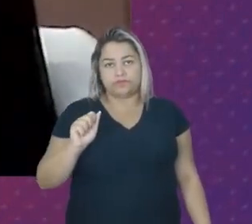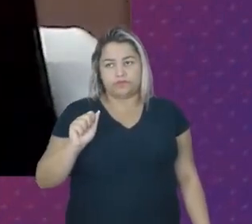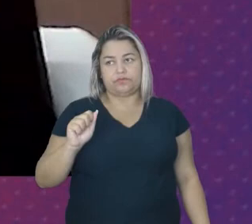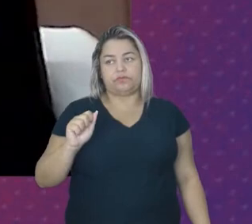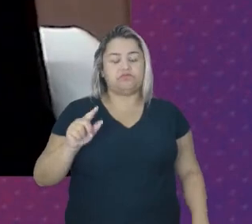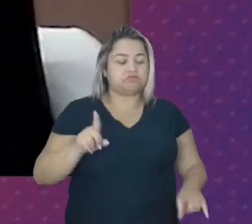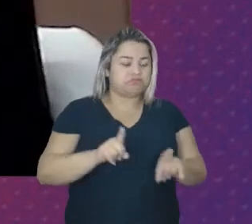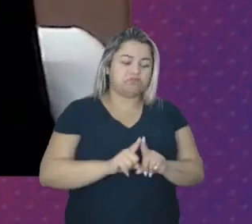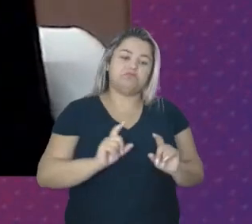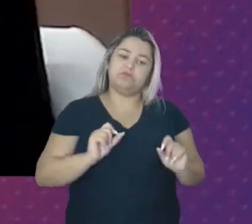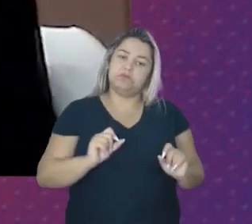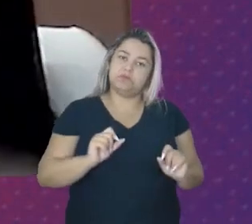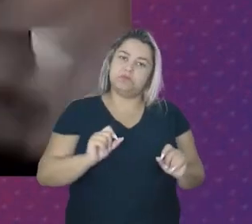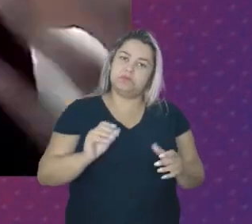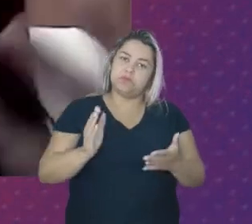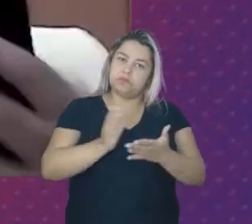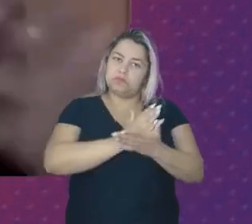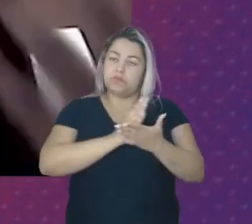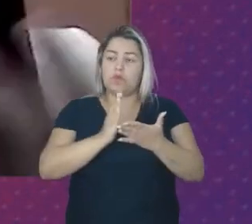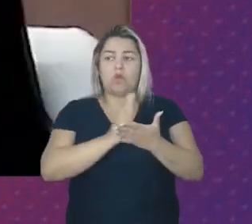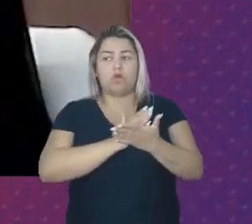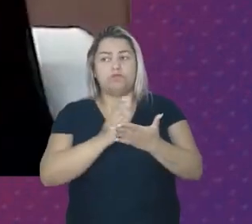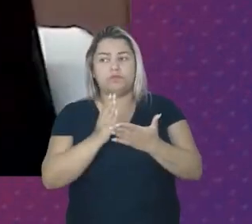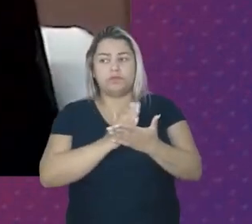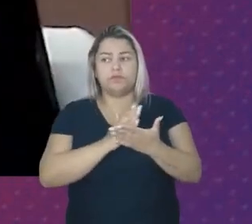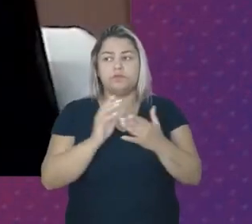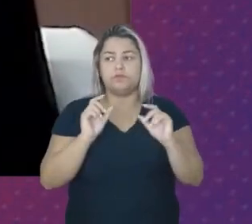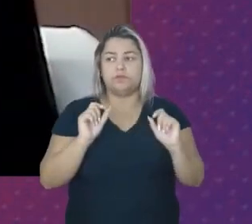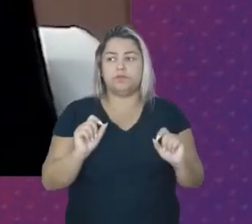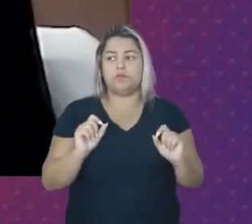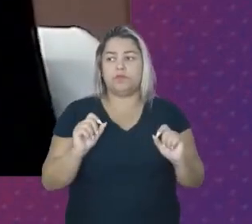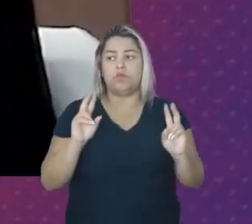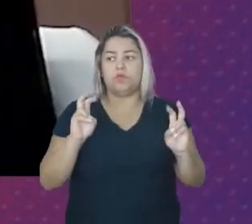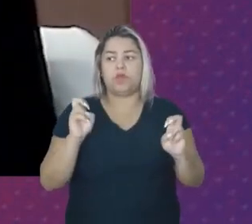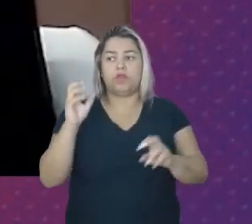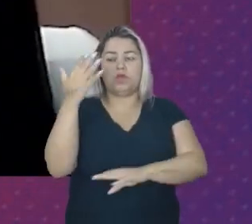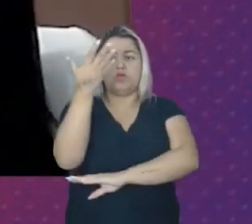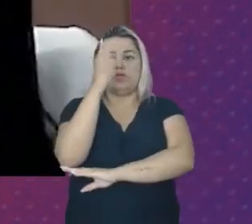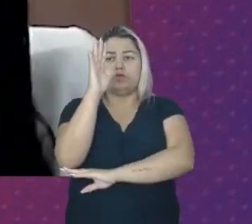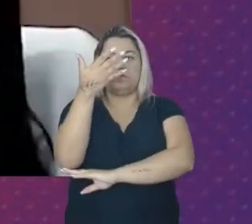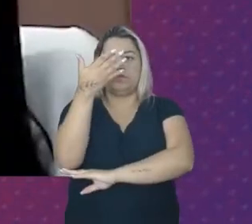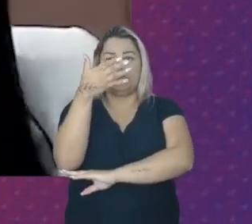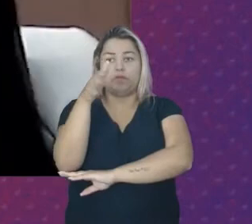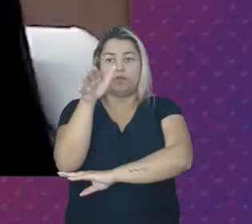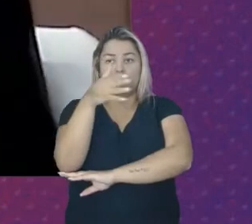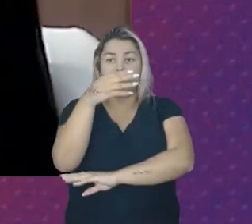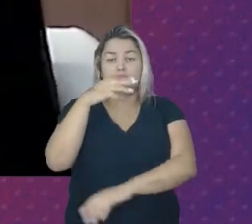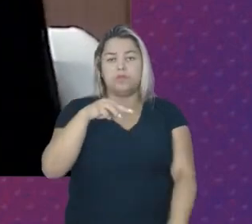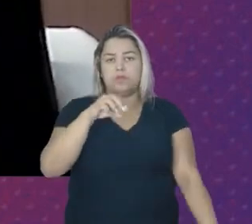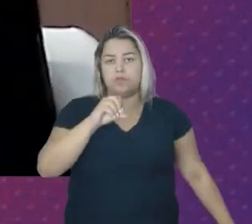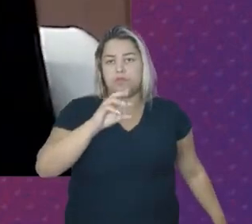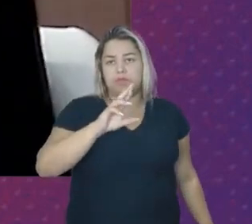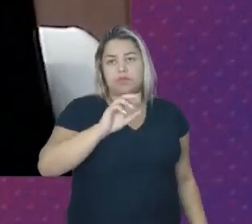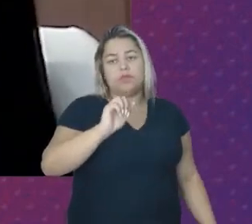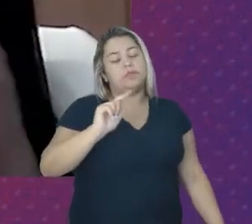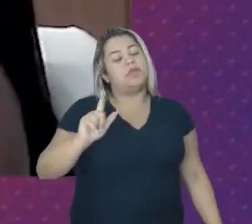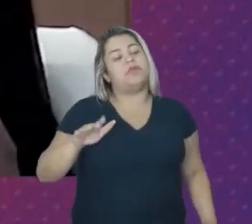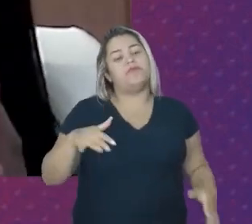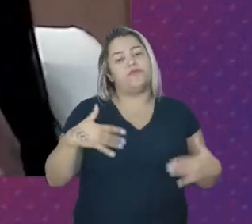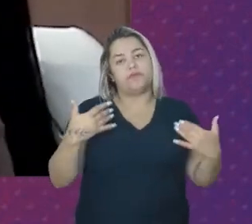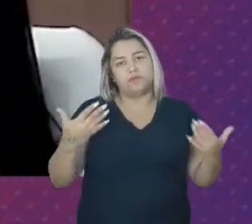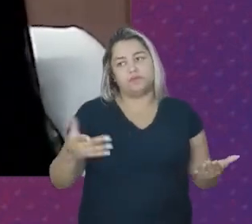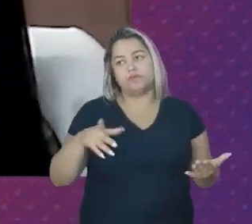carregar algumas bandeiras, de cunho mais moral. Mas, enfim,